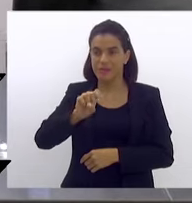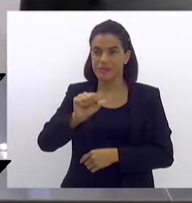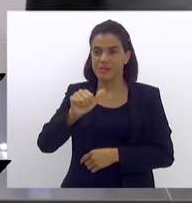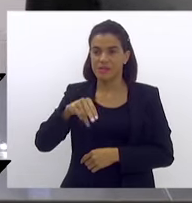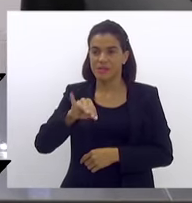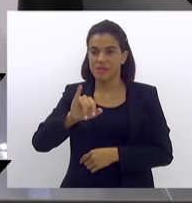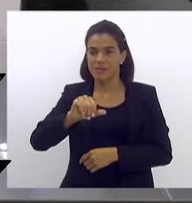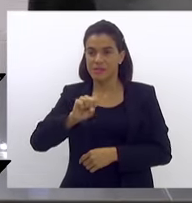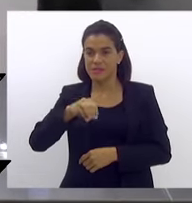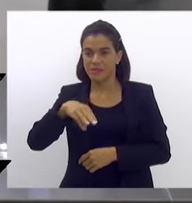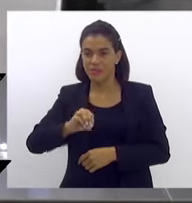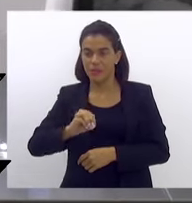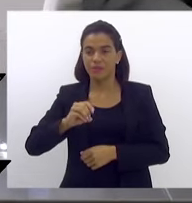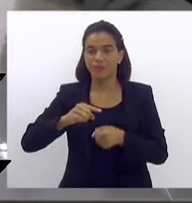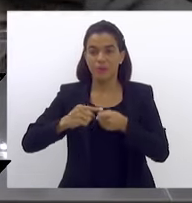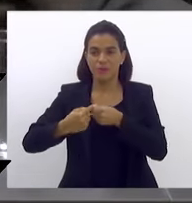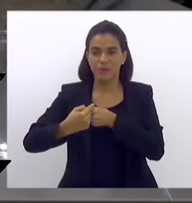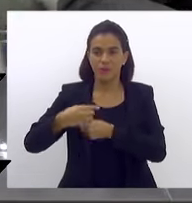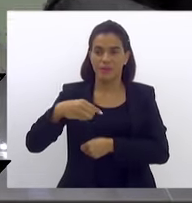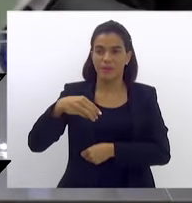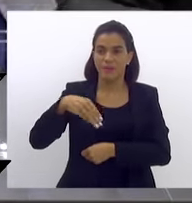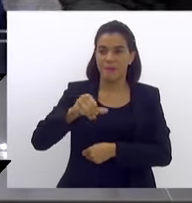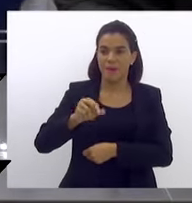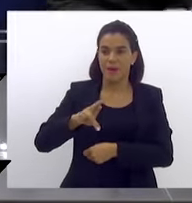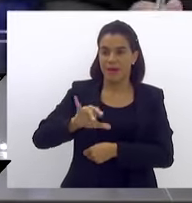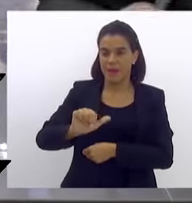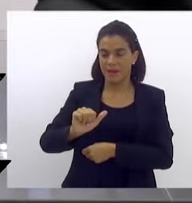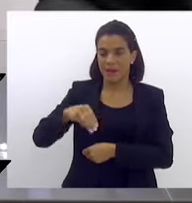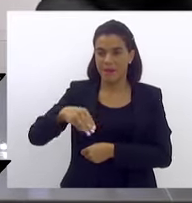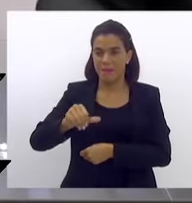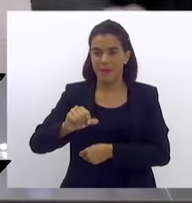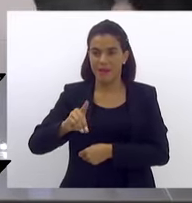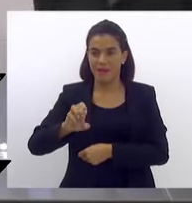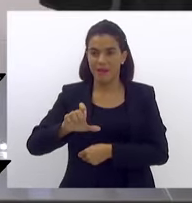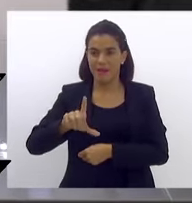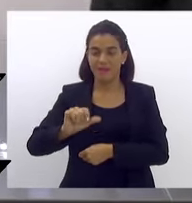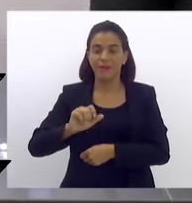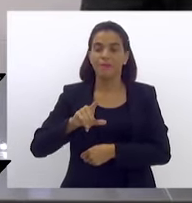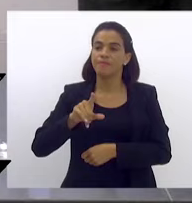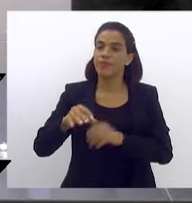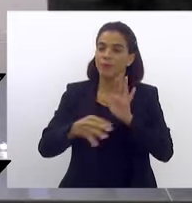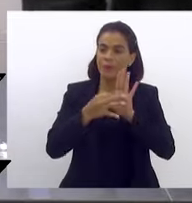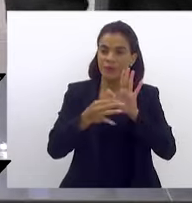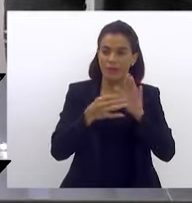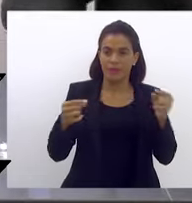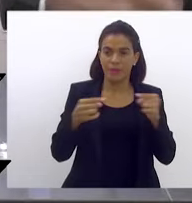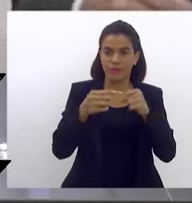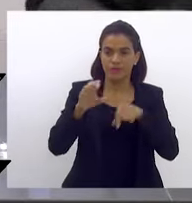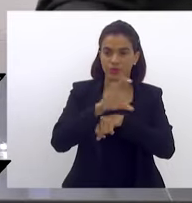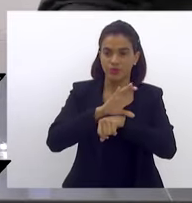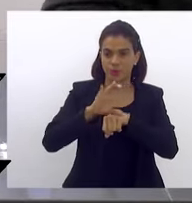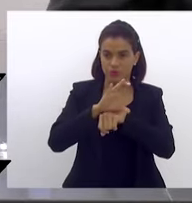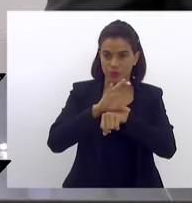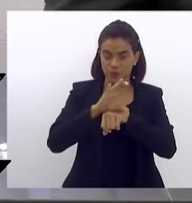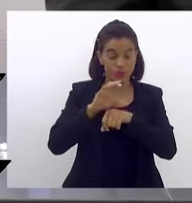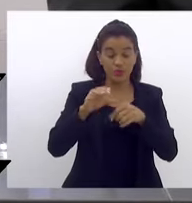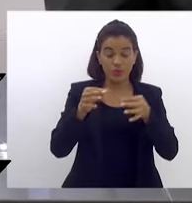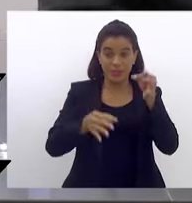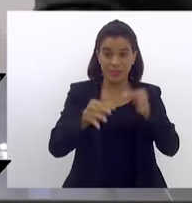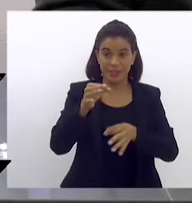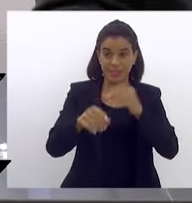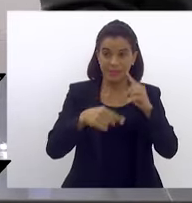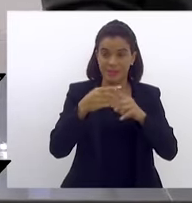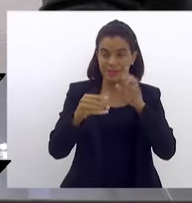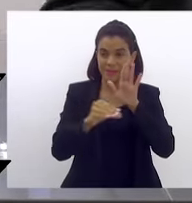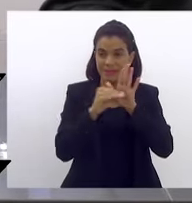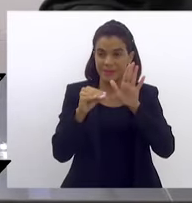Município de Santa Maria Madalena meu parecer é pela juridicidade com emendas Deputado serafine vai